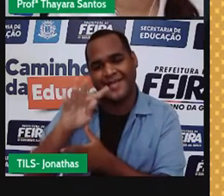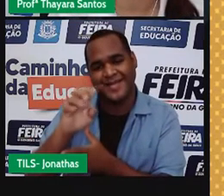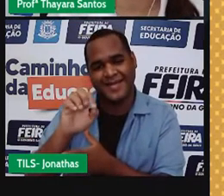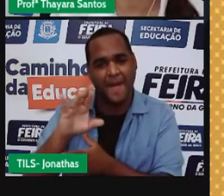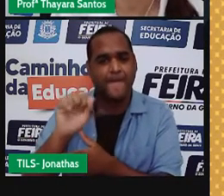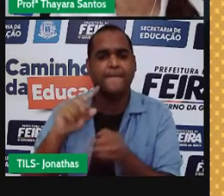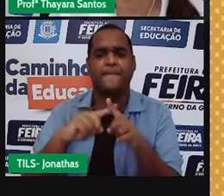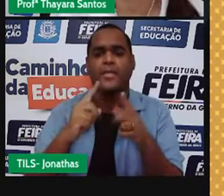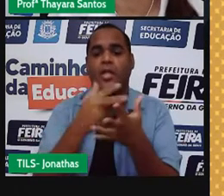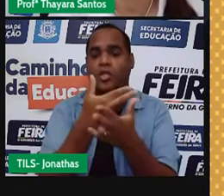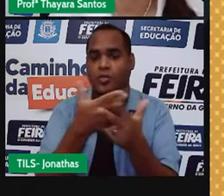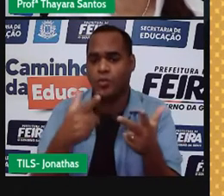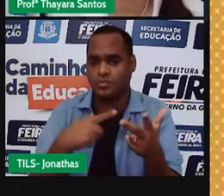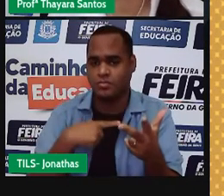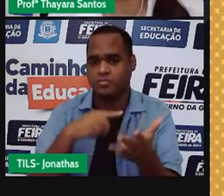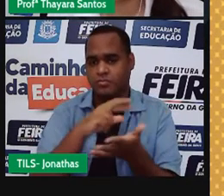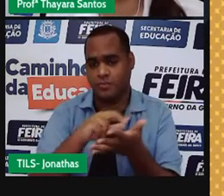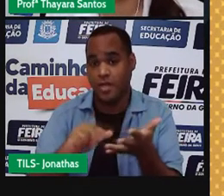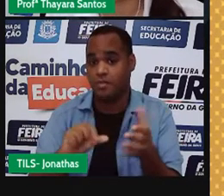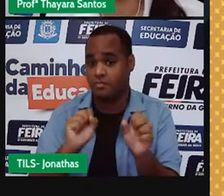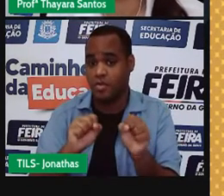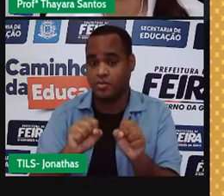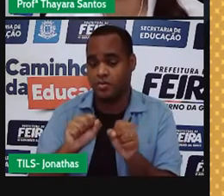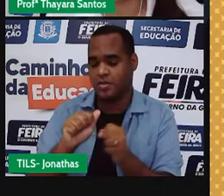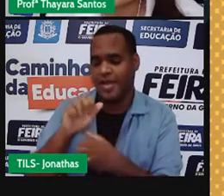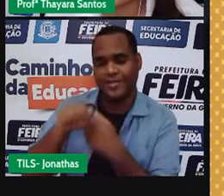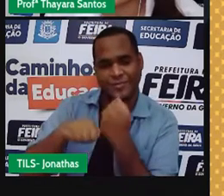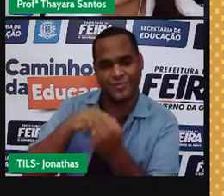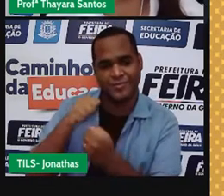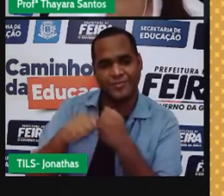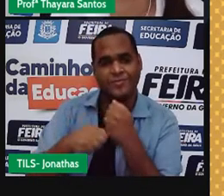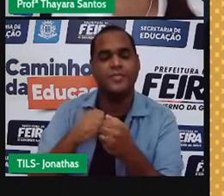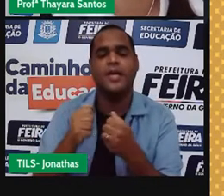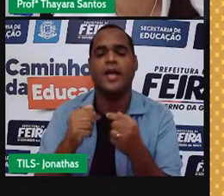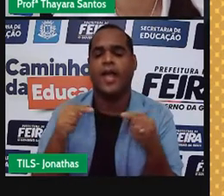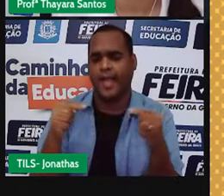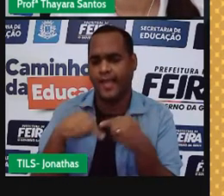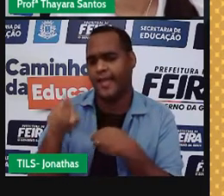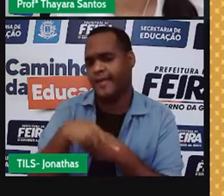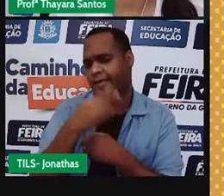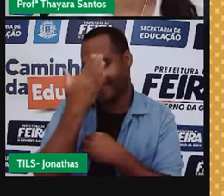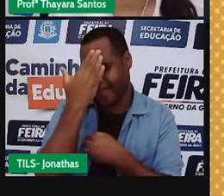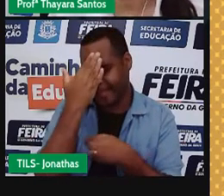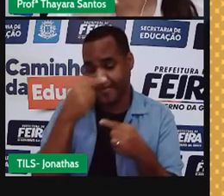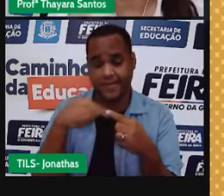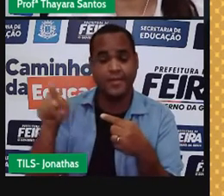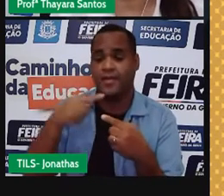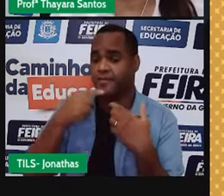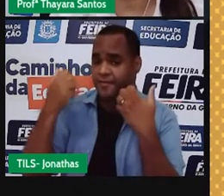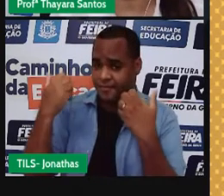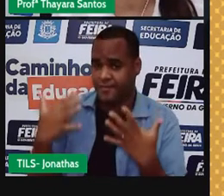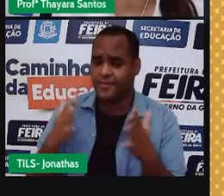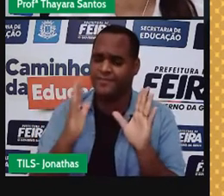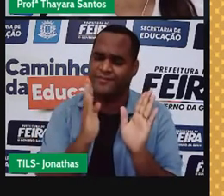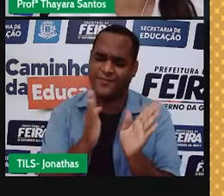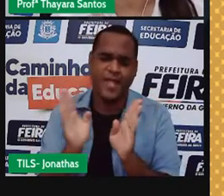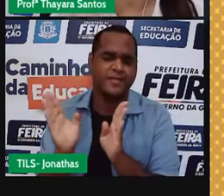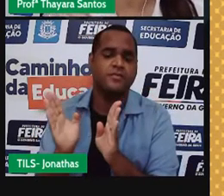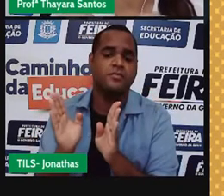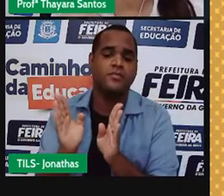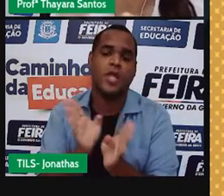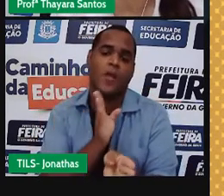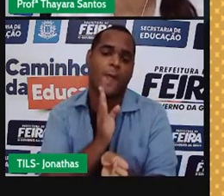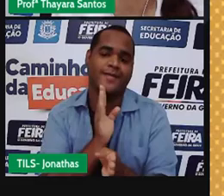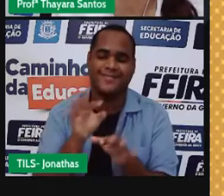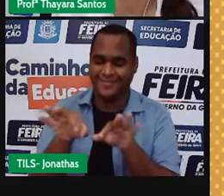assim toda matéria é formada por átomos a gente já viu na semana passada é isso E conforme esses átomos